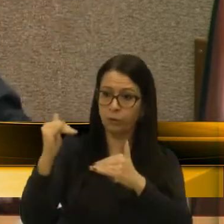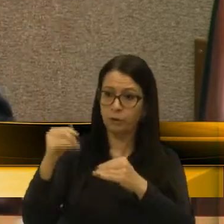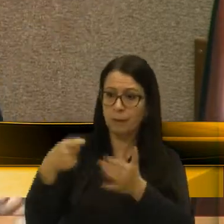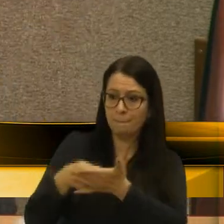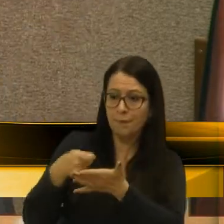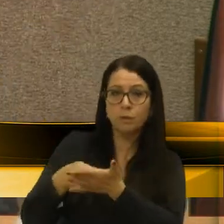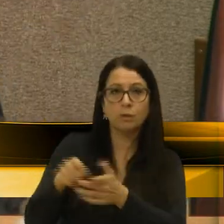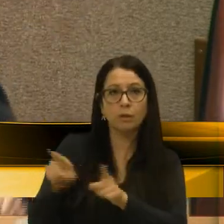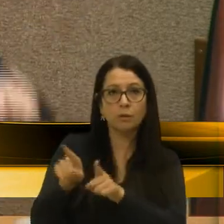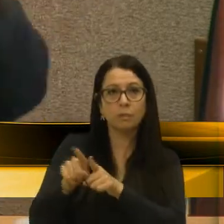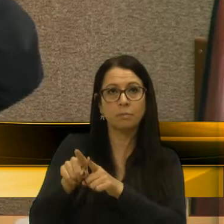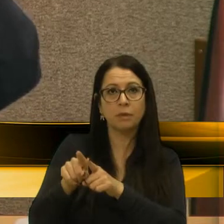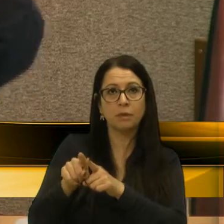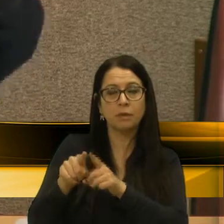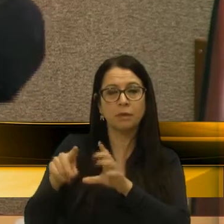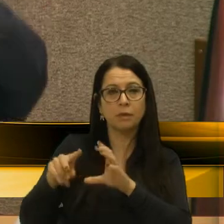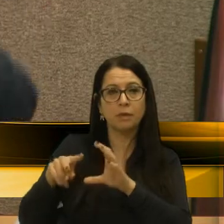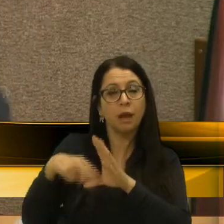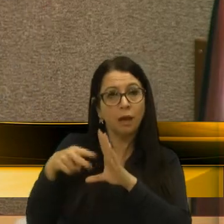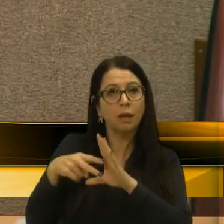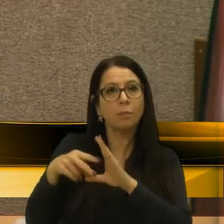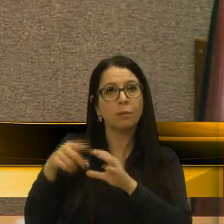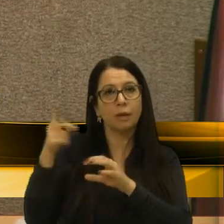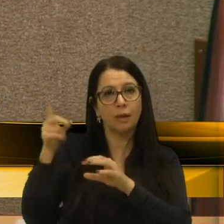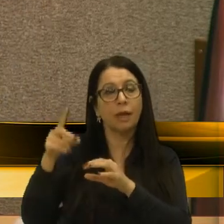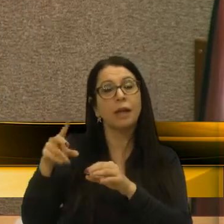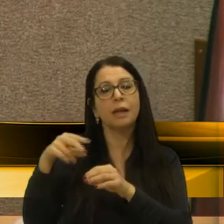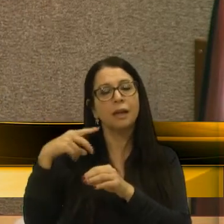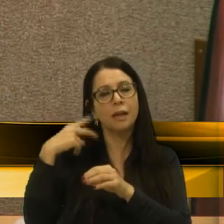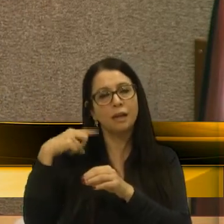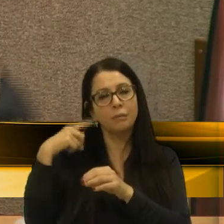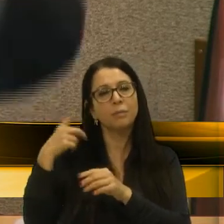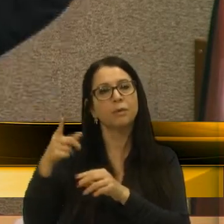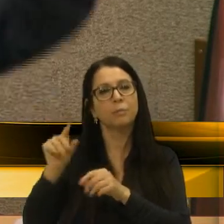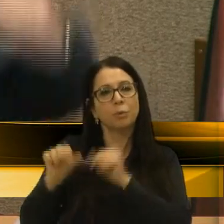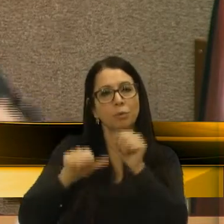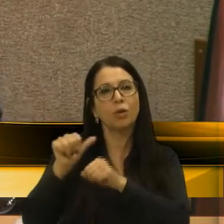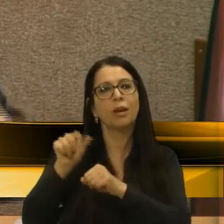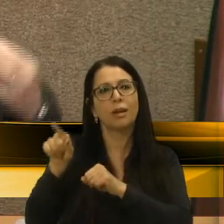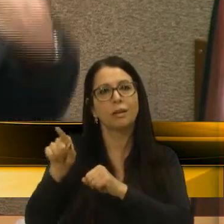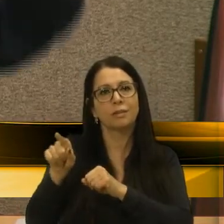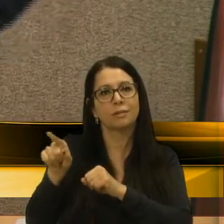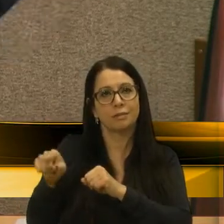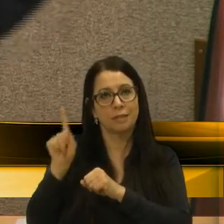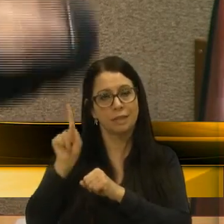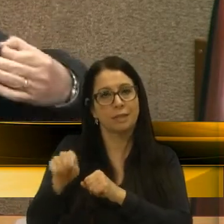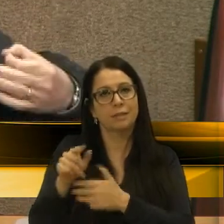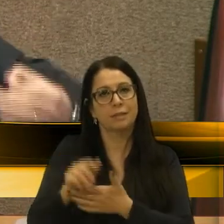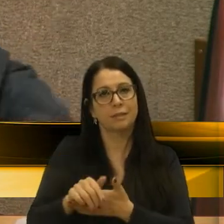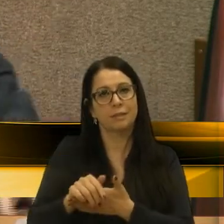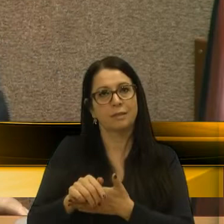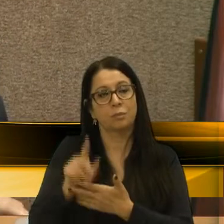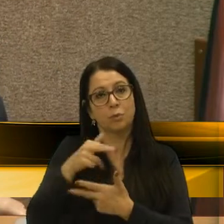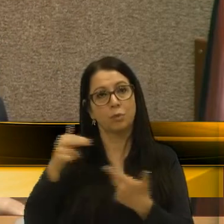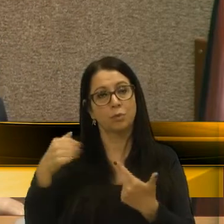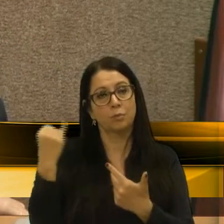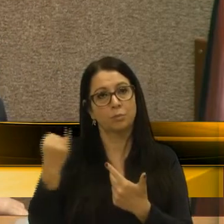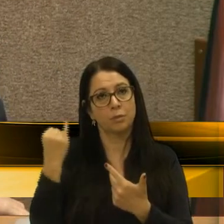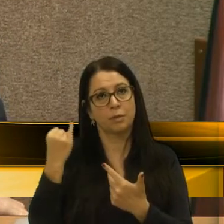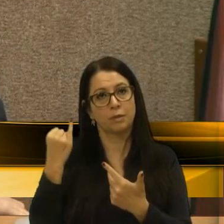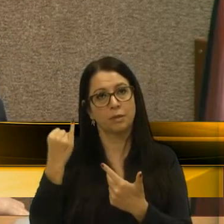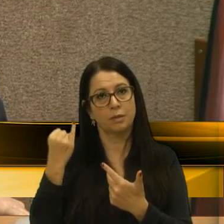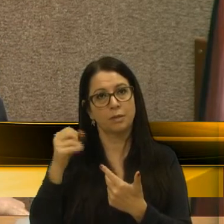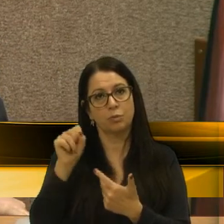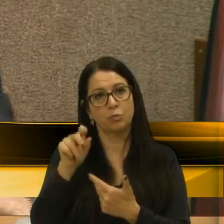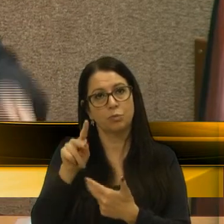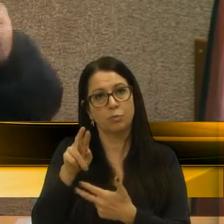o Parlamento para que se alterasse o Código de Processo. Isto é uma questão importante do Supremo